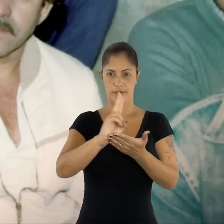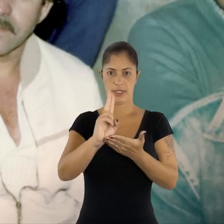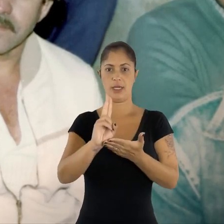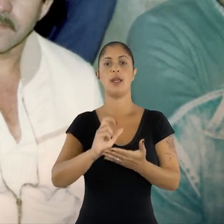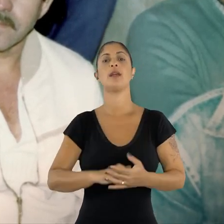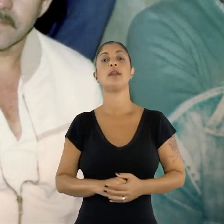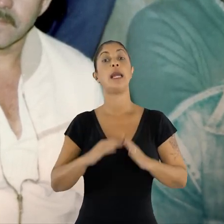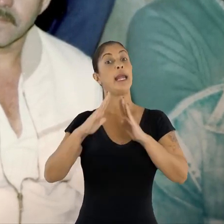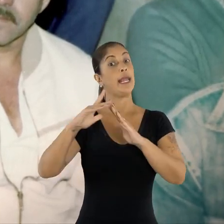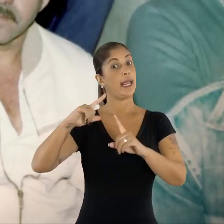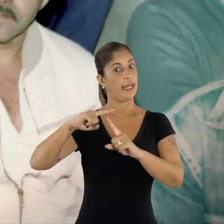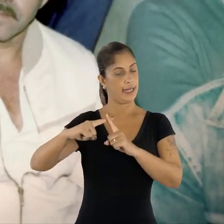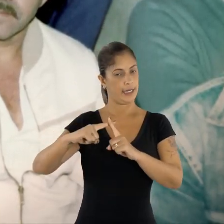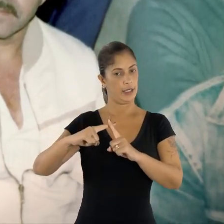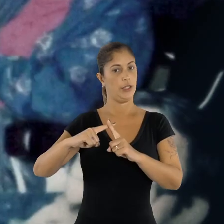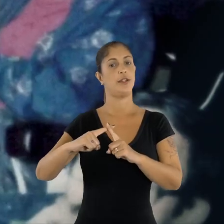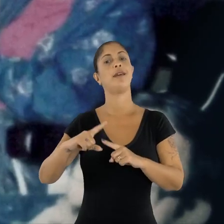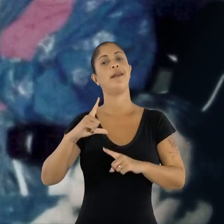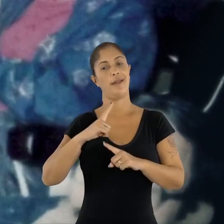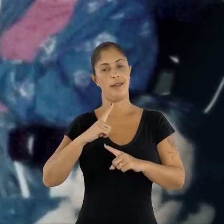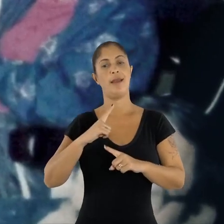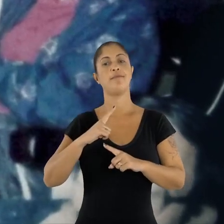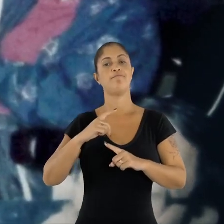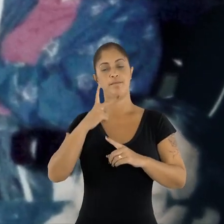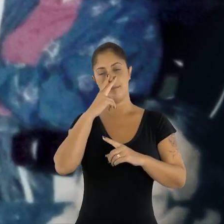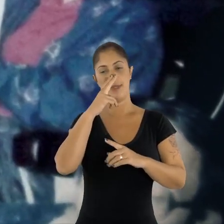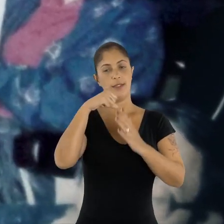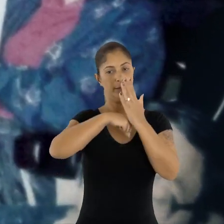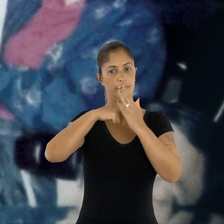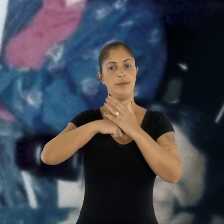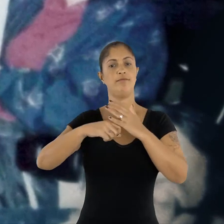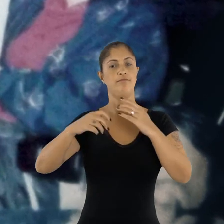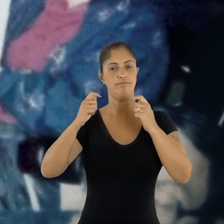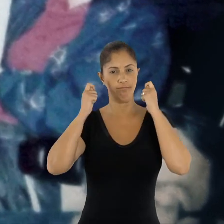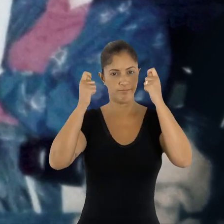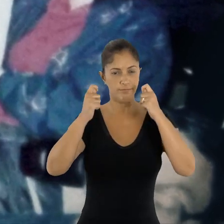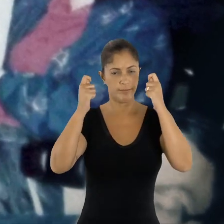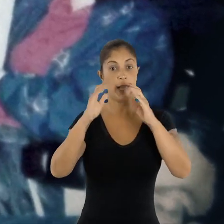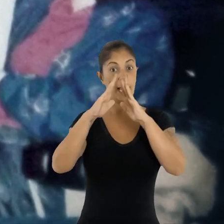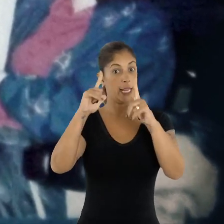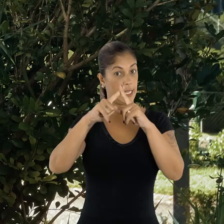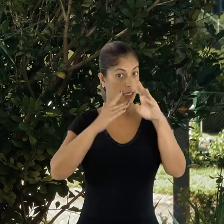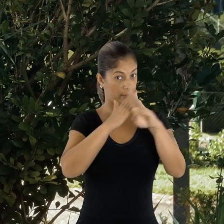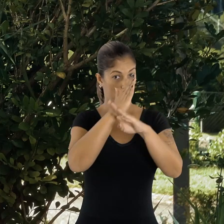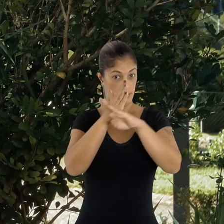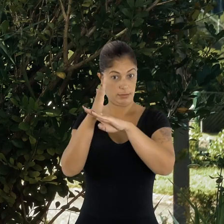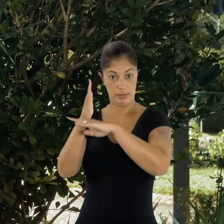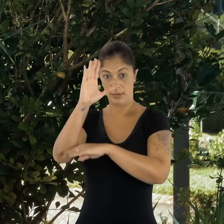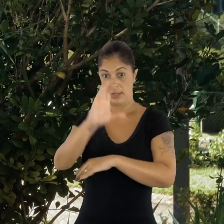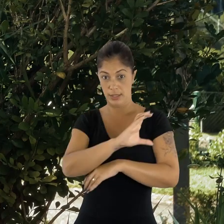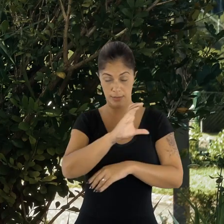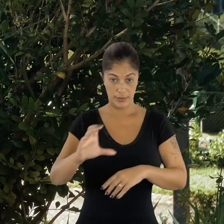nas universidades e a igreja, os militantes, os participantes da Igreja Católica. Nós íamos